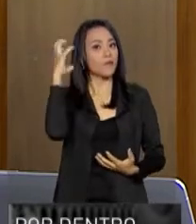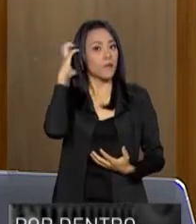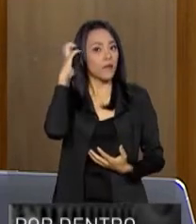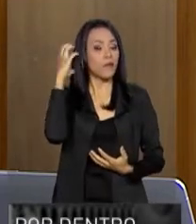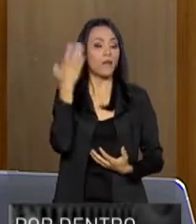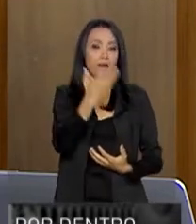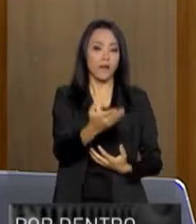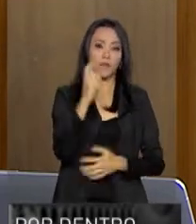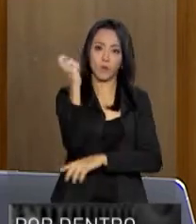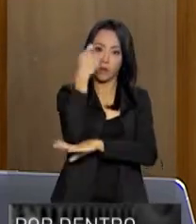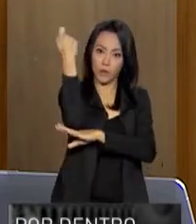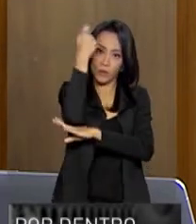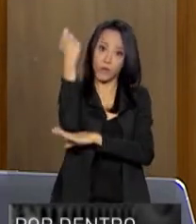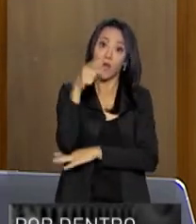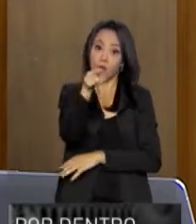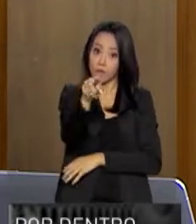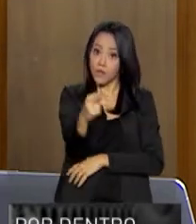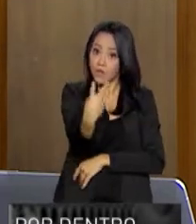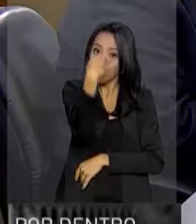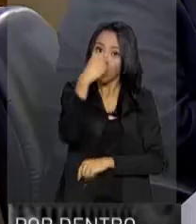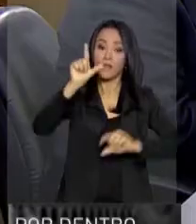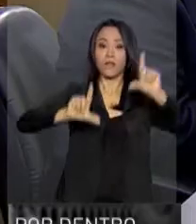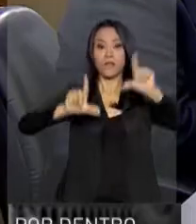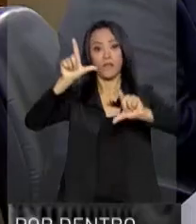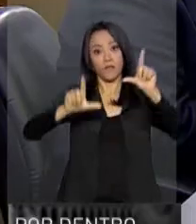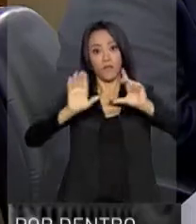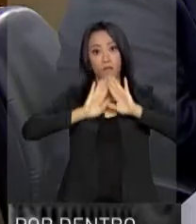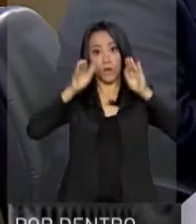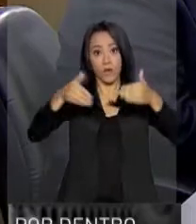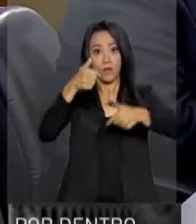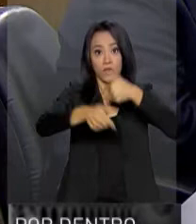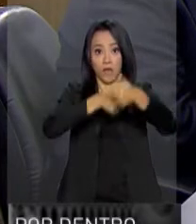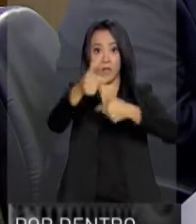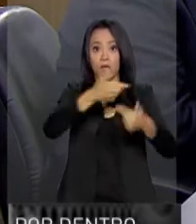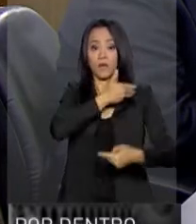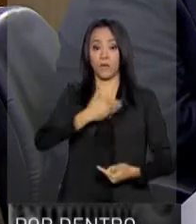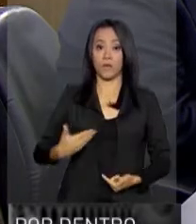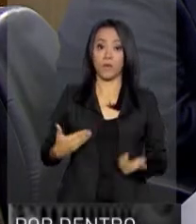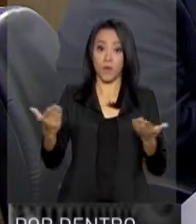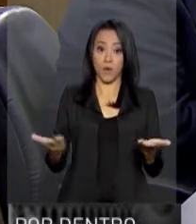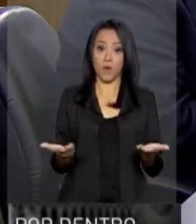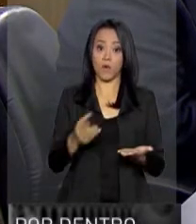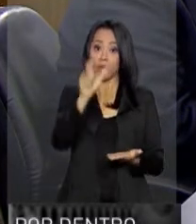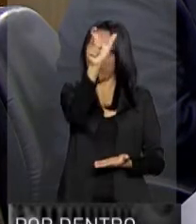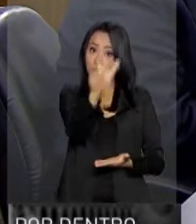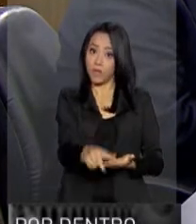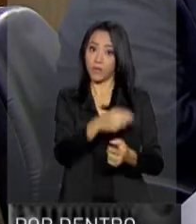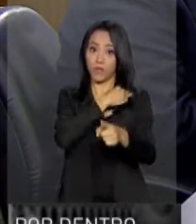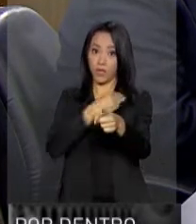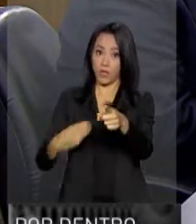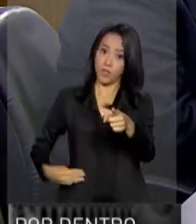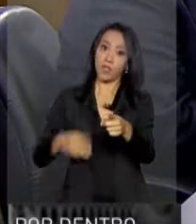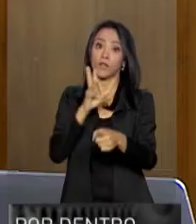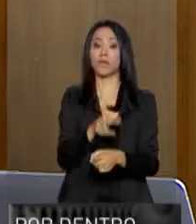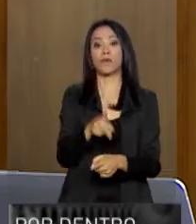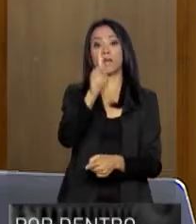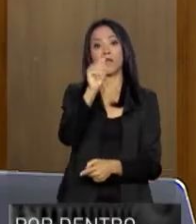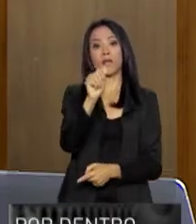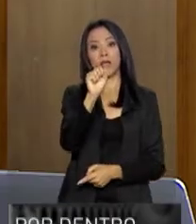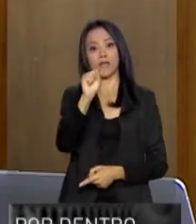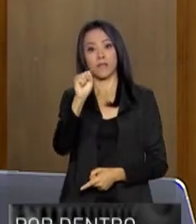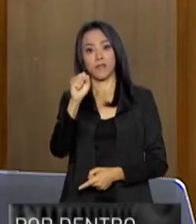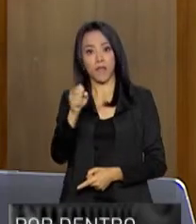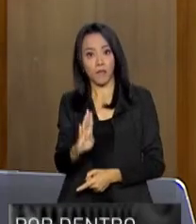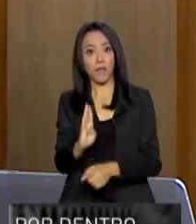sul você está acompanhando o programa por dentro do governo que hoje recebe recebe gilberto kassab ministro da ciência tecnologia e inovações